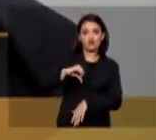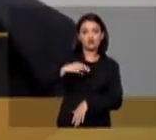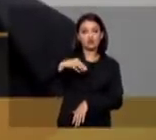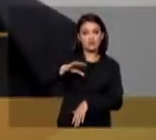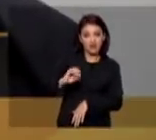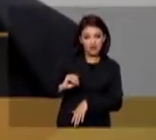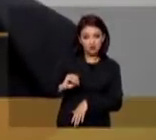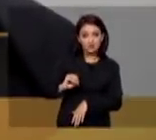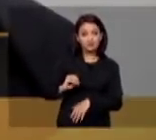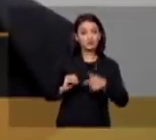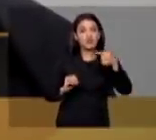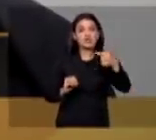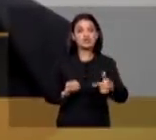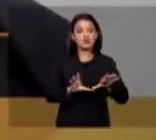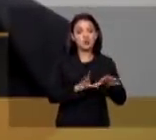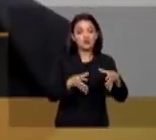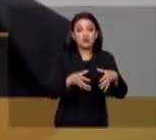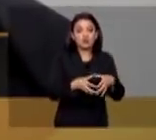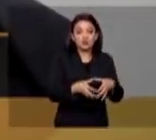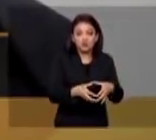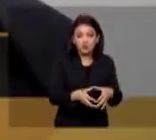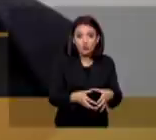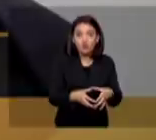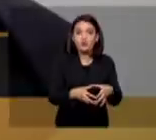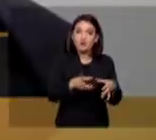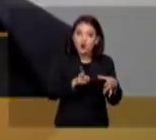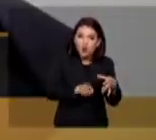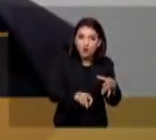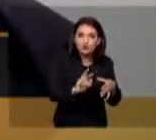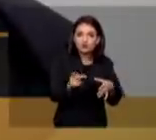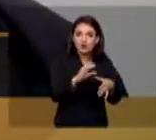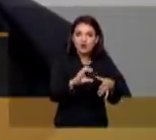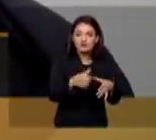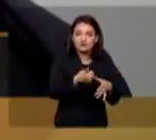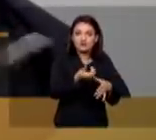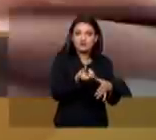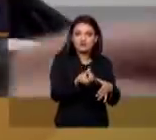9/3/2021, a segunda turma, por ocasião da continuidade do julgamento do HC